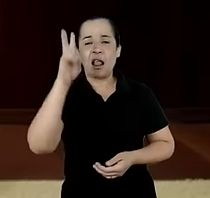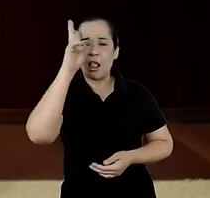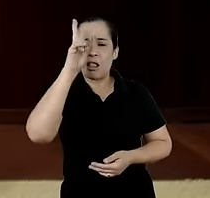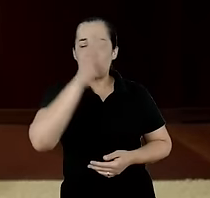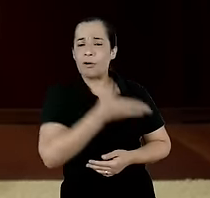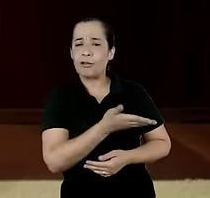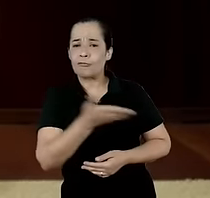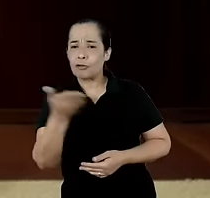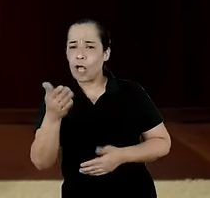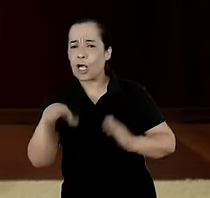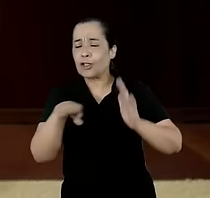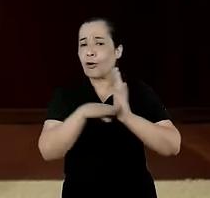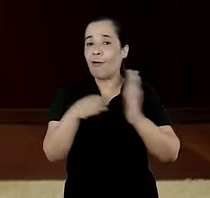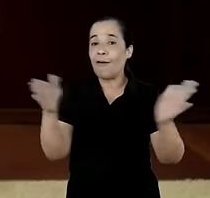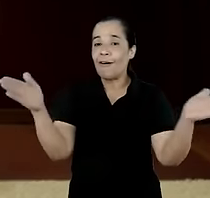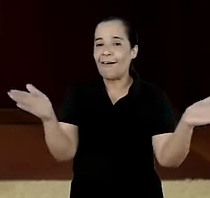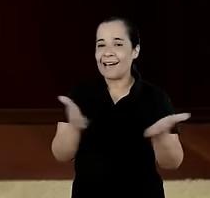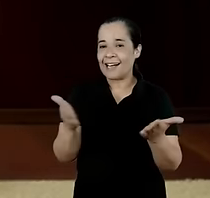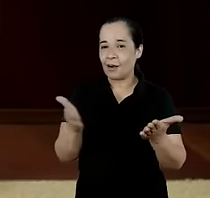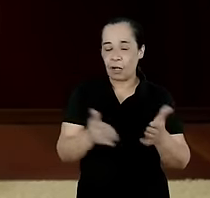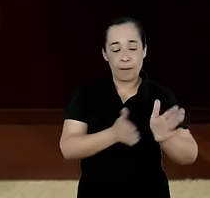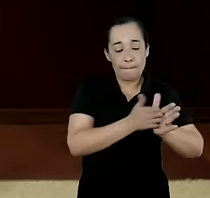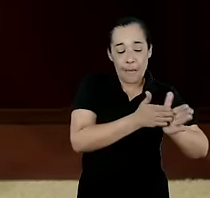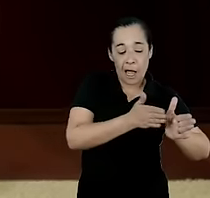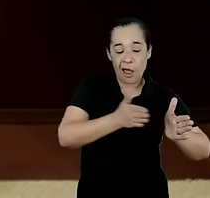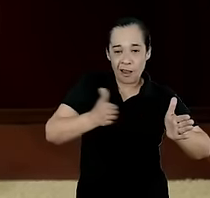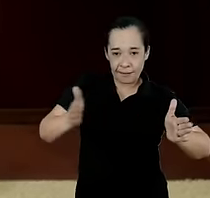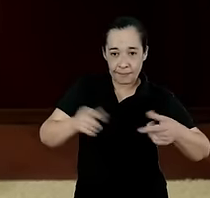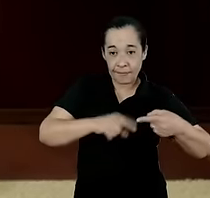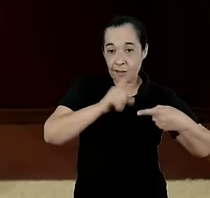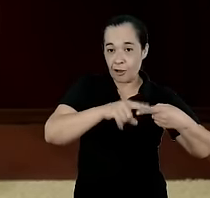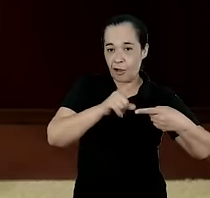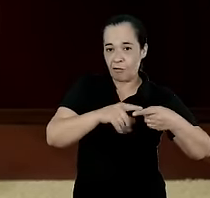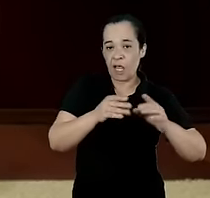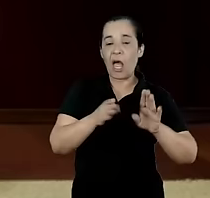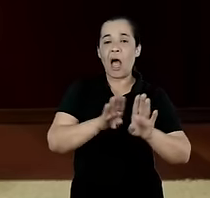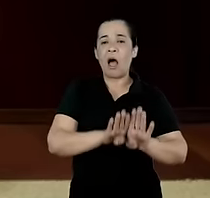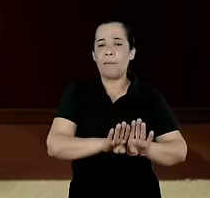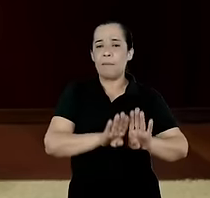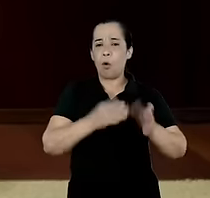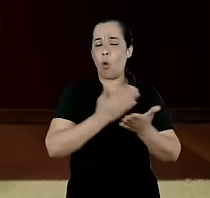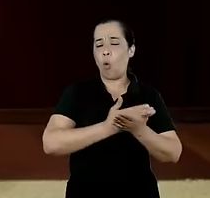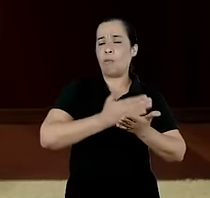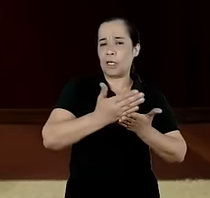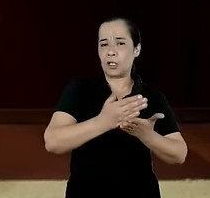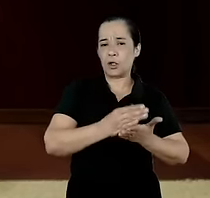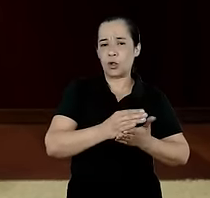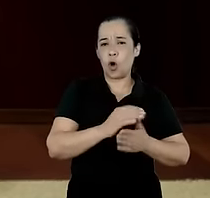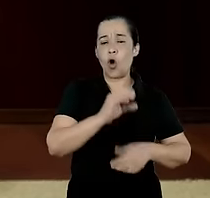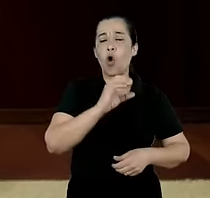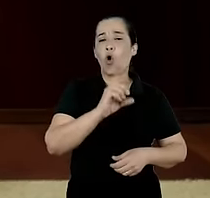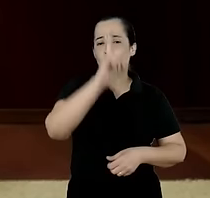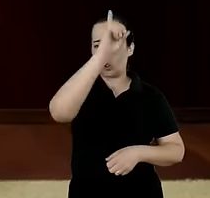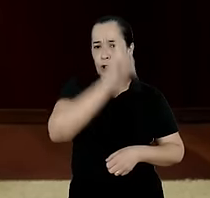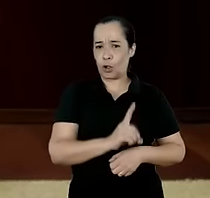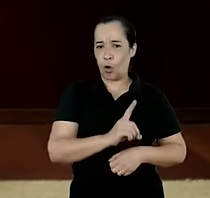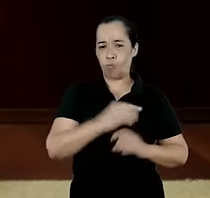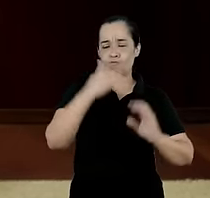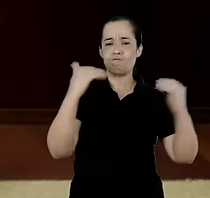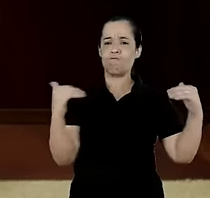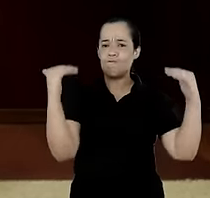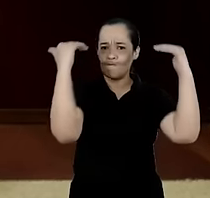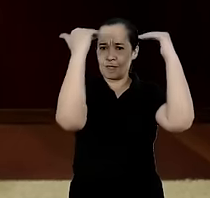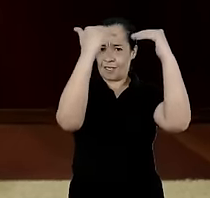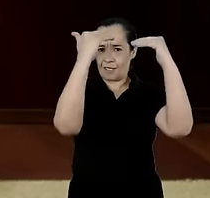pouco a memória aqui do que a gente já passou até agora a gente teve uma abertura com o Bruno Funchal que é o CEO da Bradesco asset na sequência o Guilherme